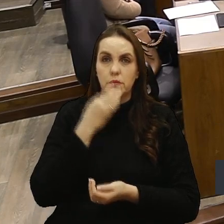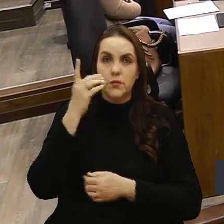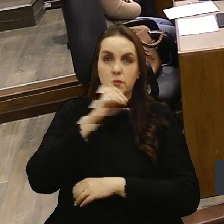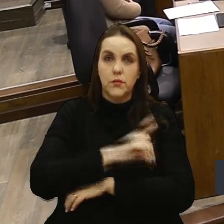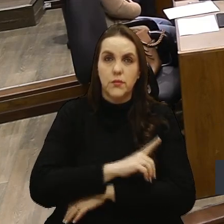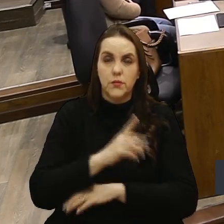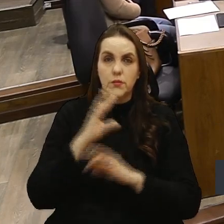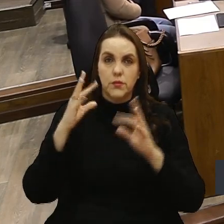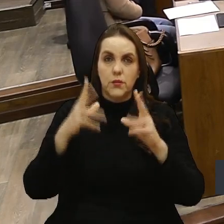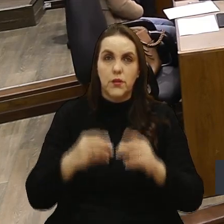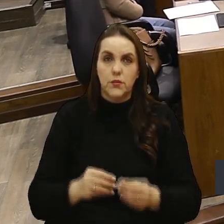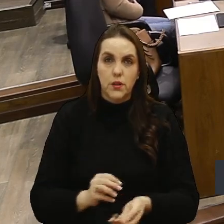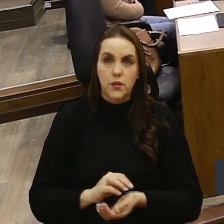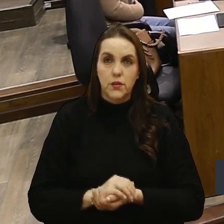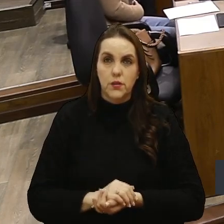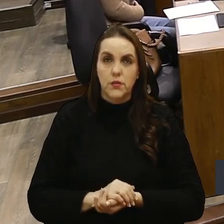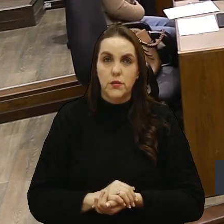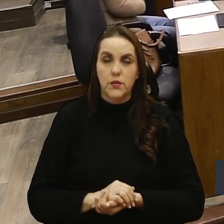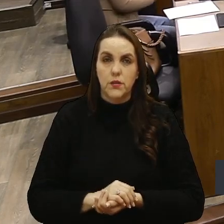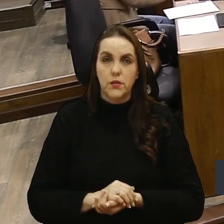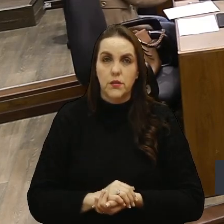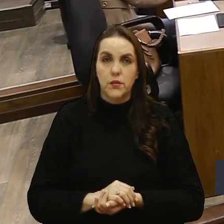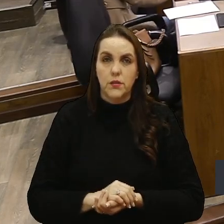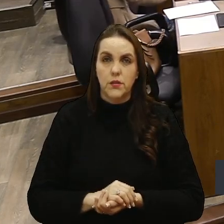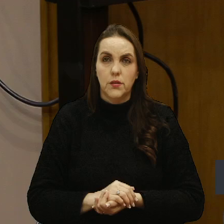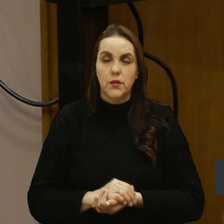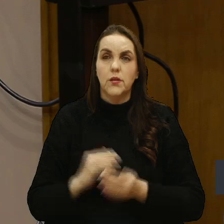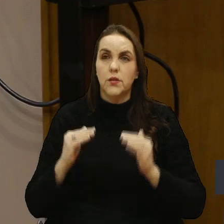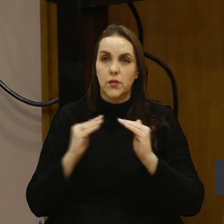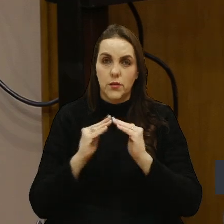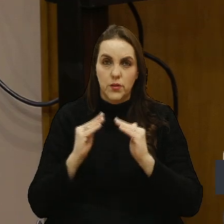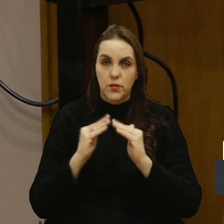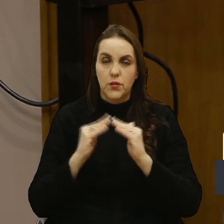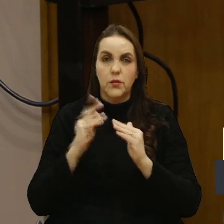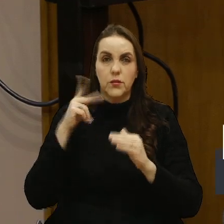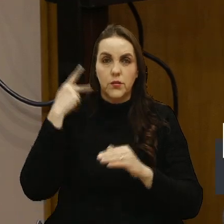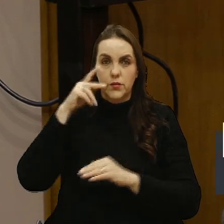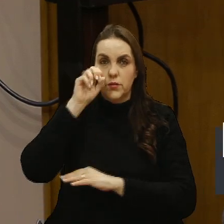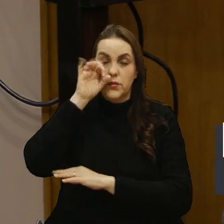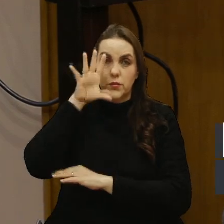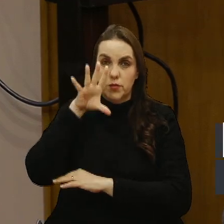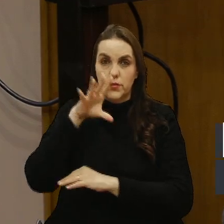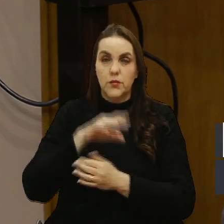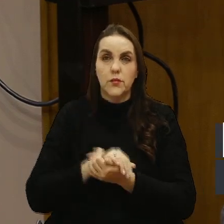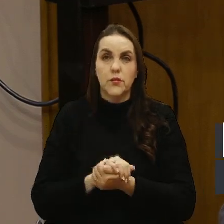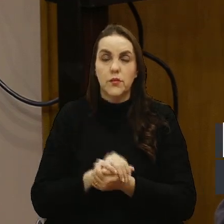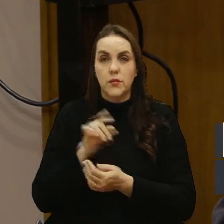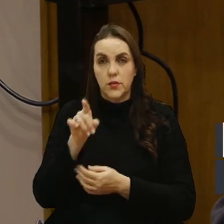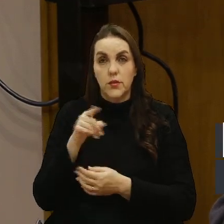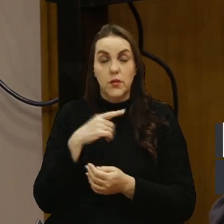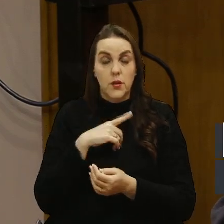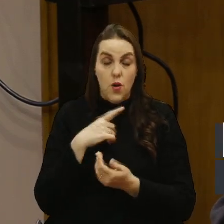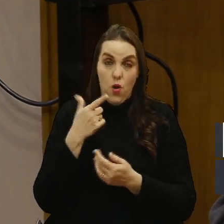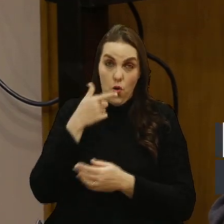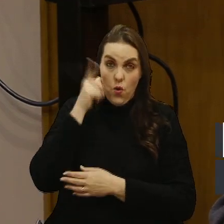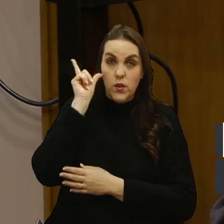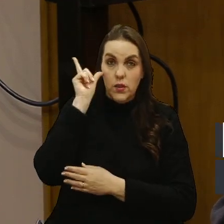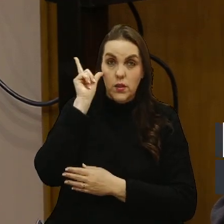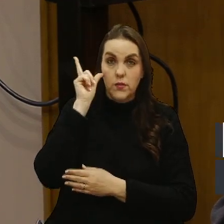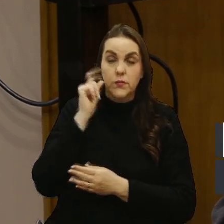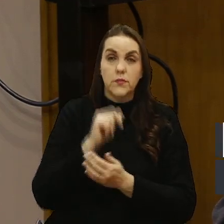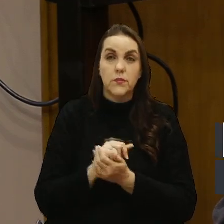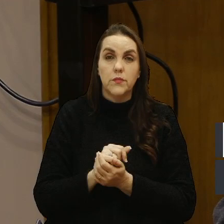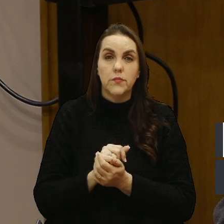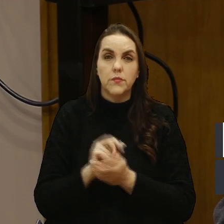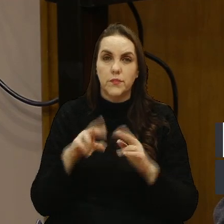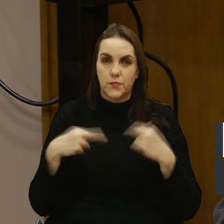todos. Eu também concordo, vereador Fiuza, pela sua colocação, acho que bem colocado, até porque ontem, no